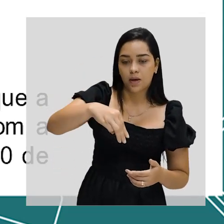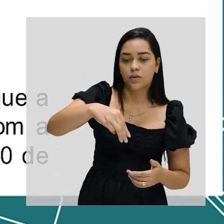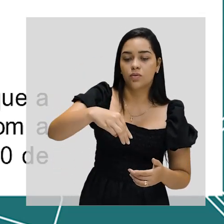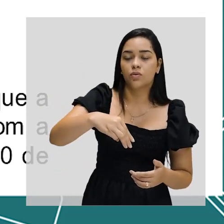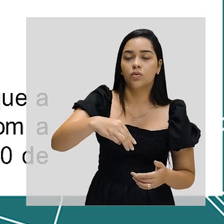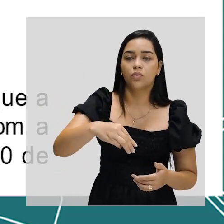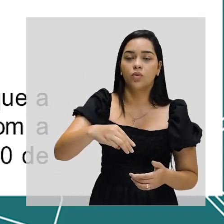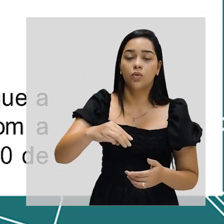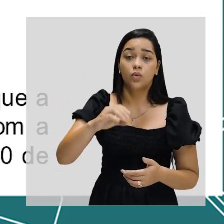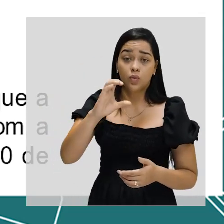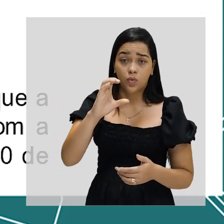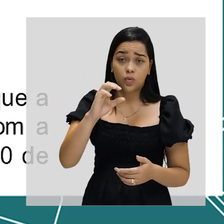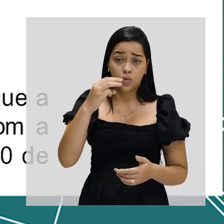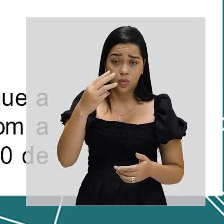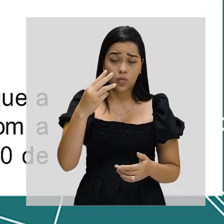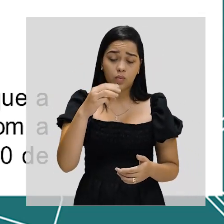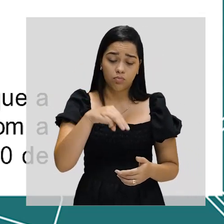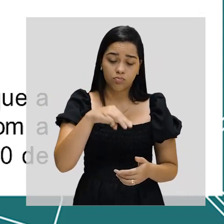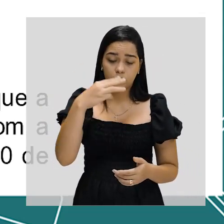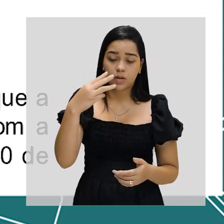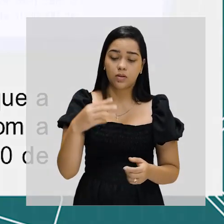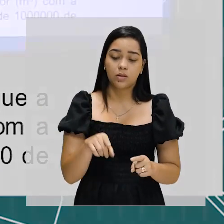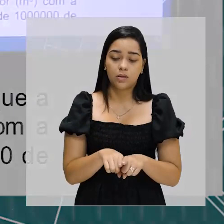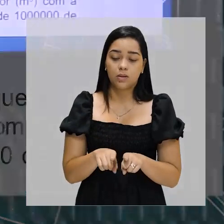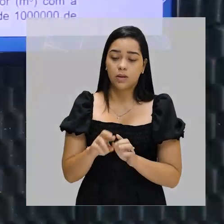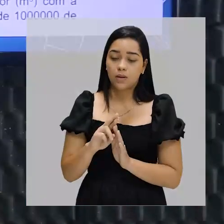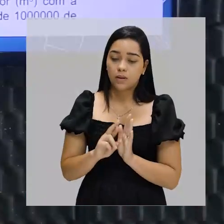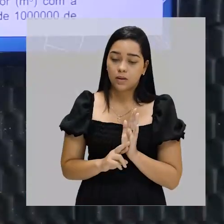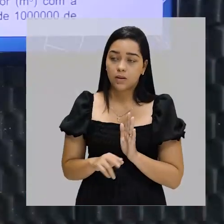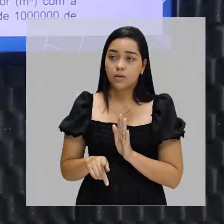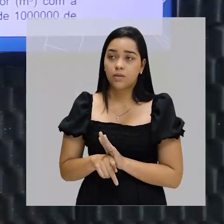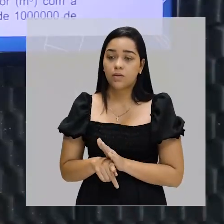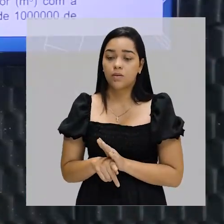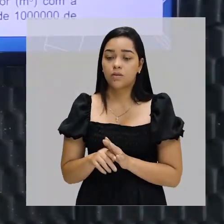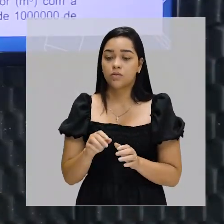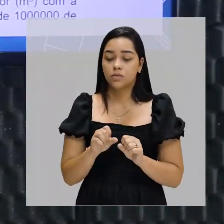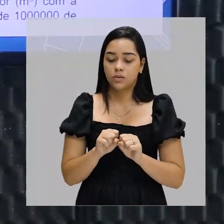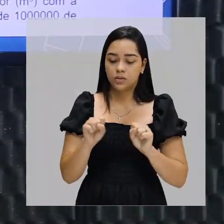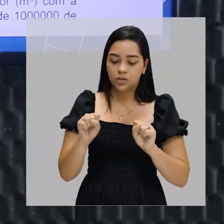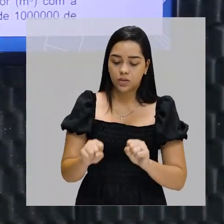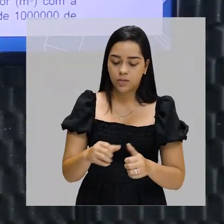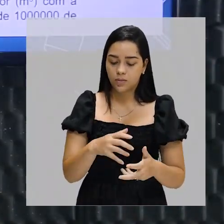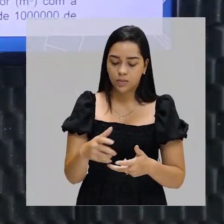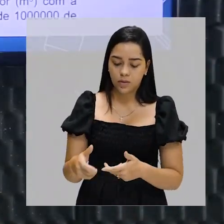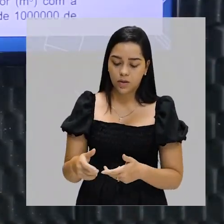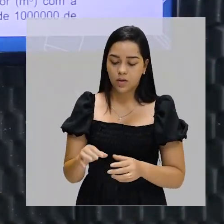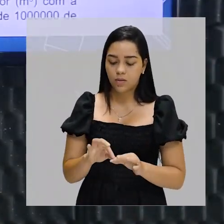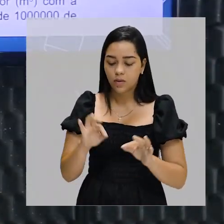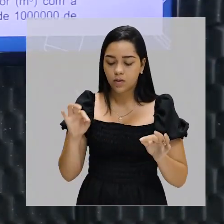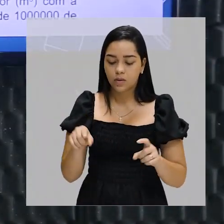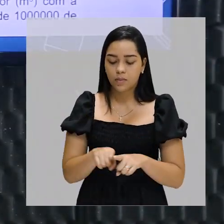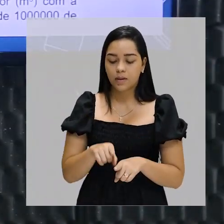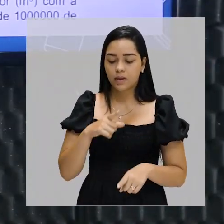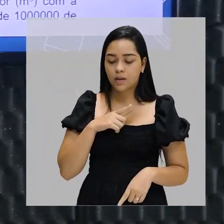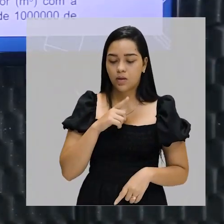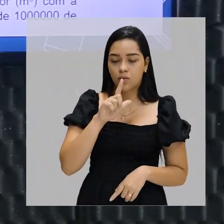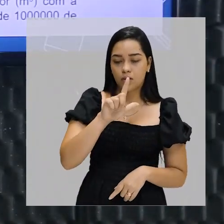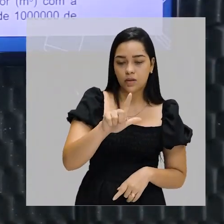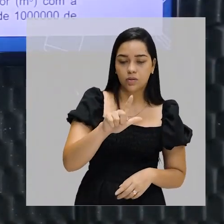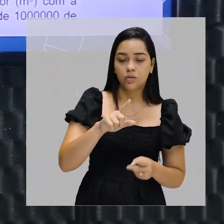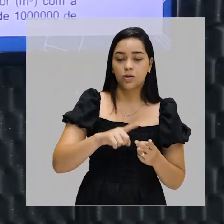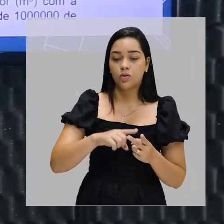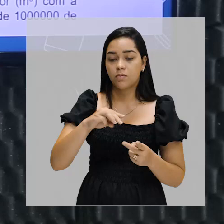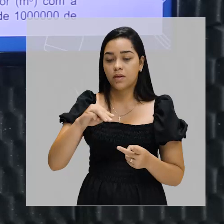é a unidade padrão no Sistema Internacional de Unidades. Nós temos o litro e o